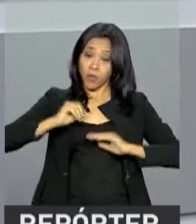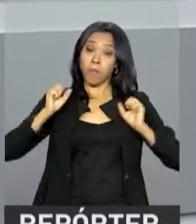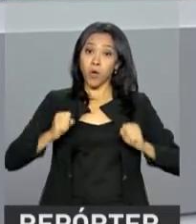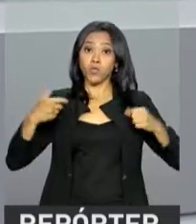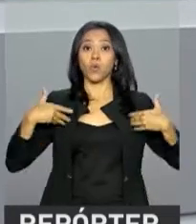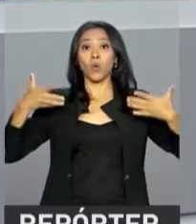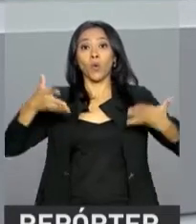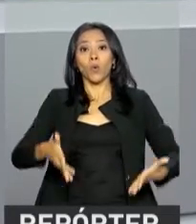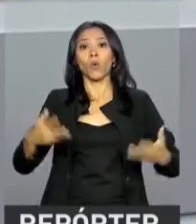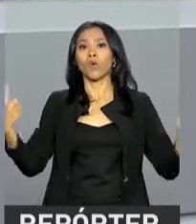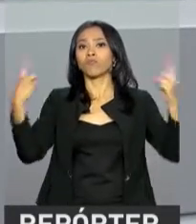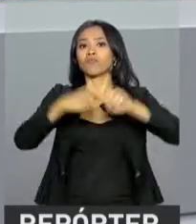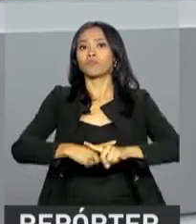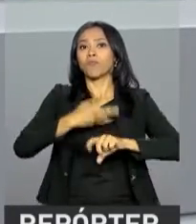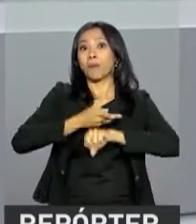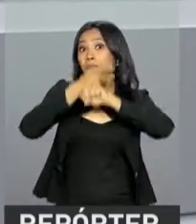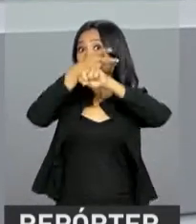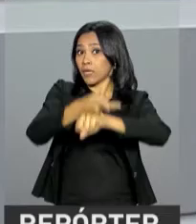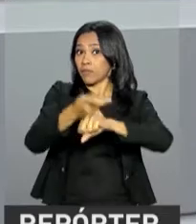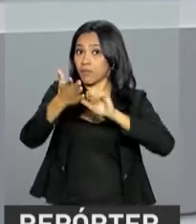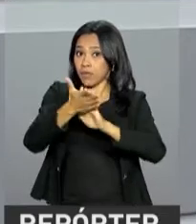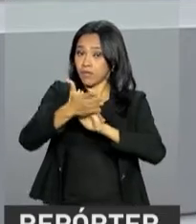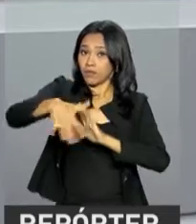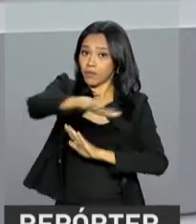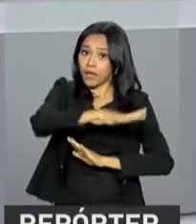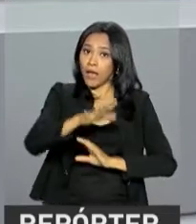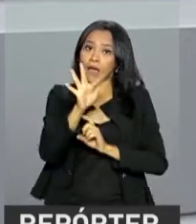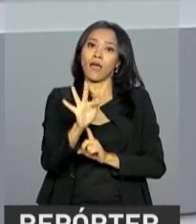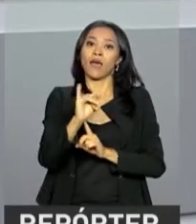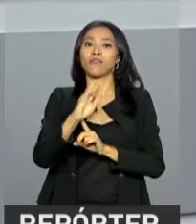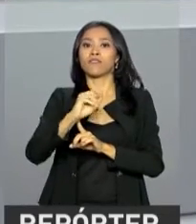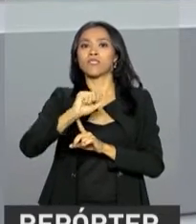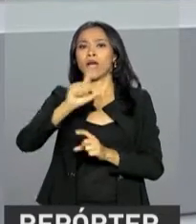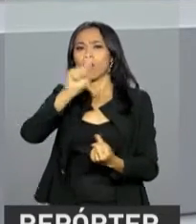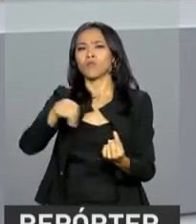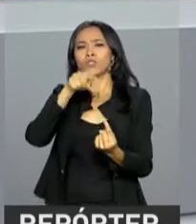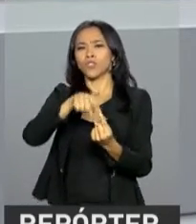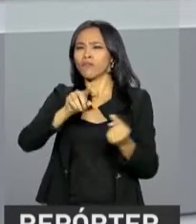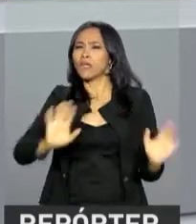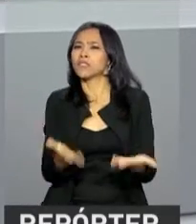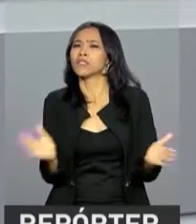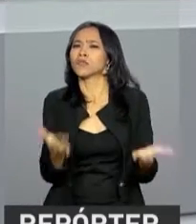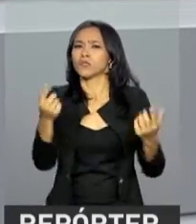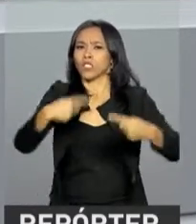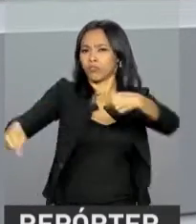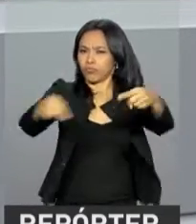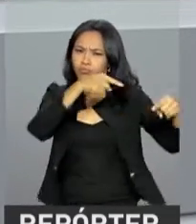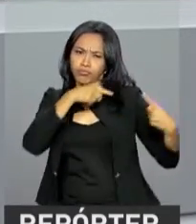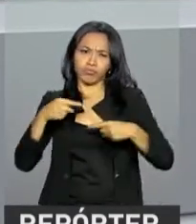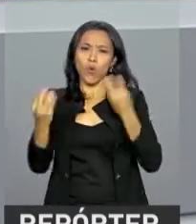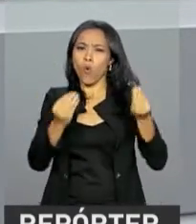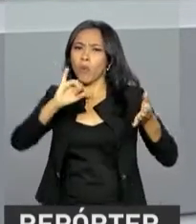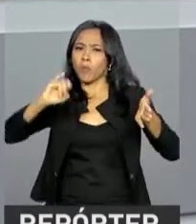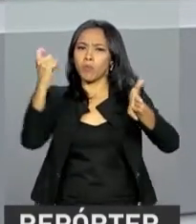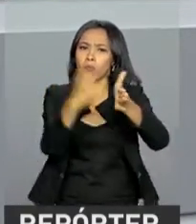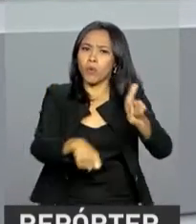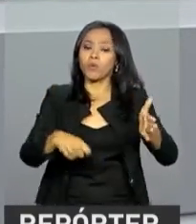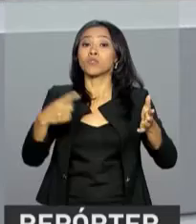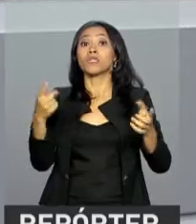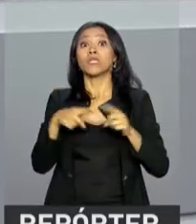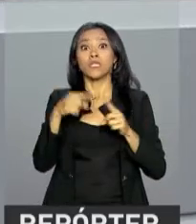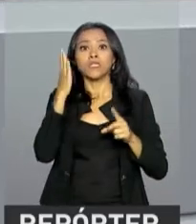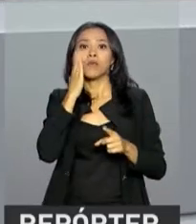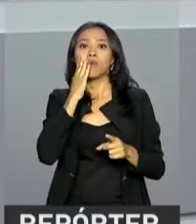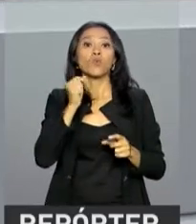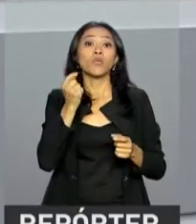sobre educação fiscal a idéia é incentivar a discussão sobre a importância social dos impostos e o acompanhamento dos gastos